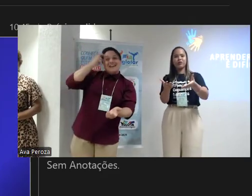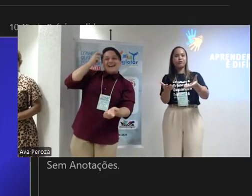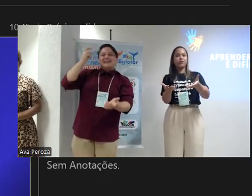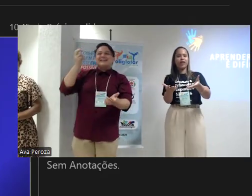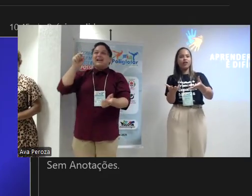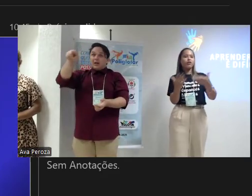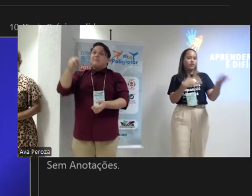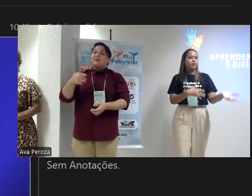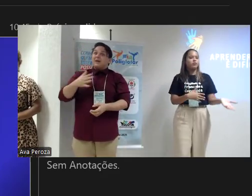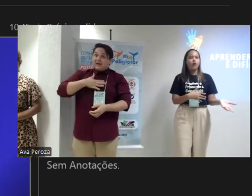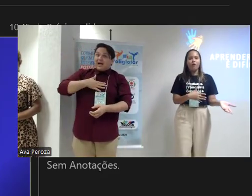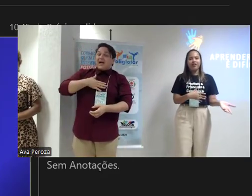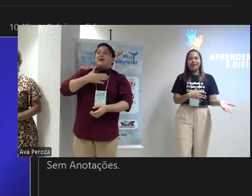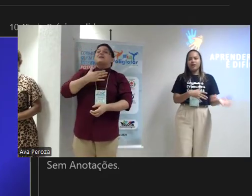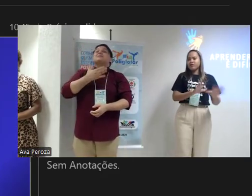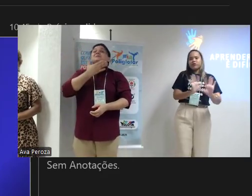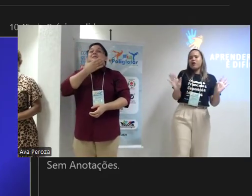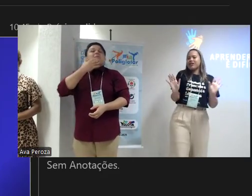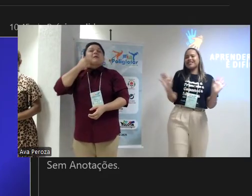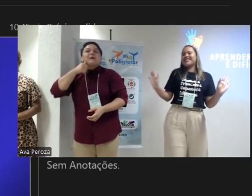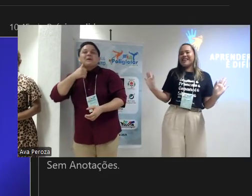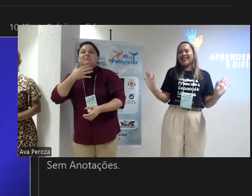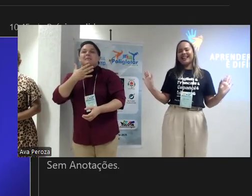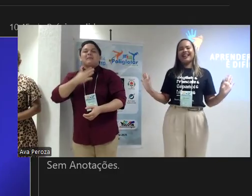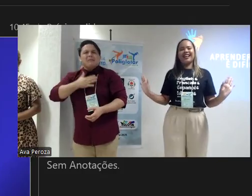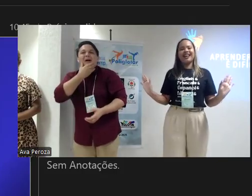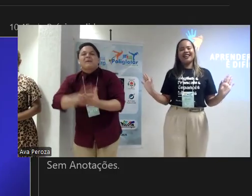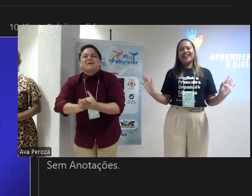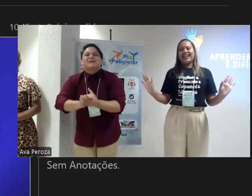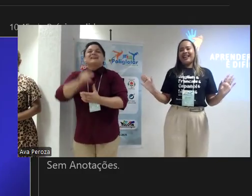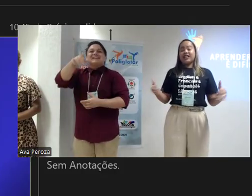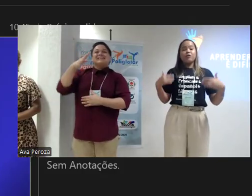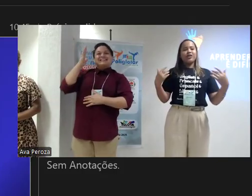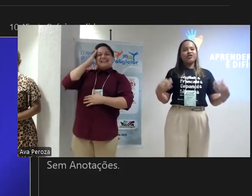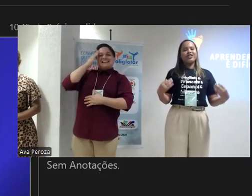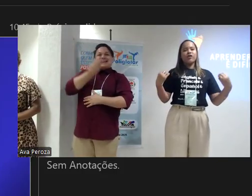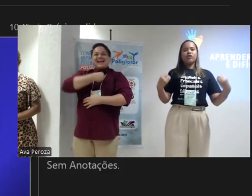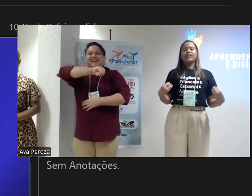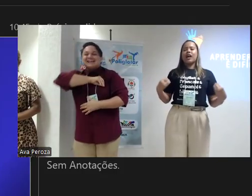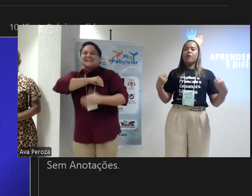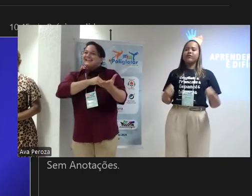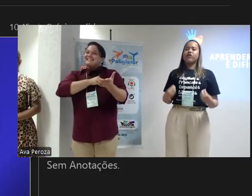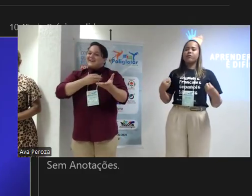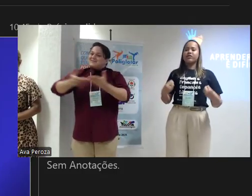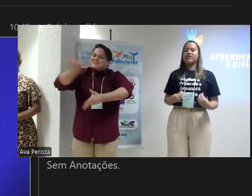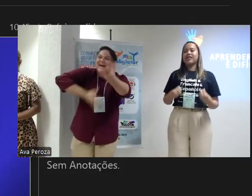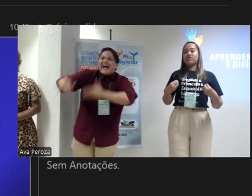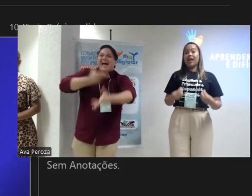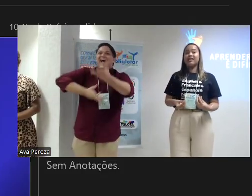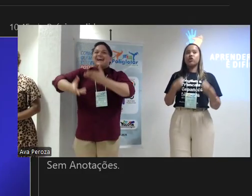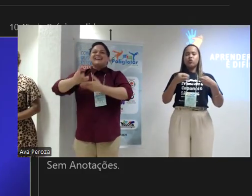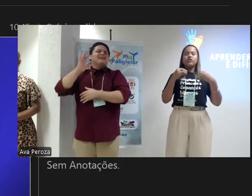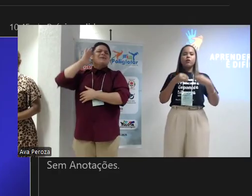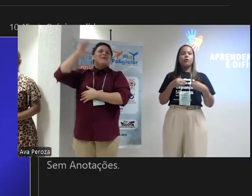meu esposo porque eu sabia espanhol. Talvez eu nunca conhecesse ele, né? Então, imagine se conectar com a pessoa que muitas vezes é